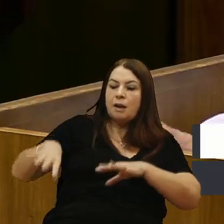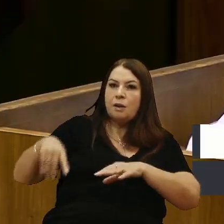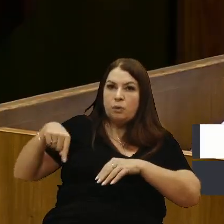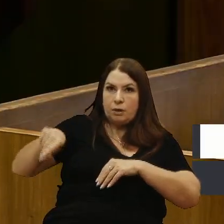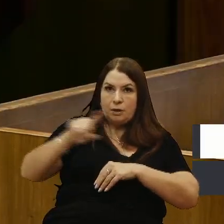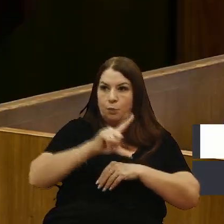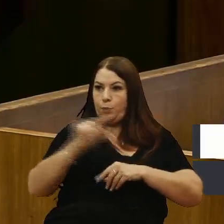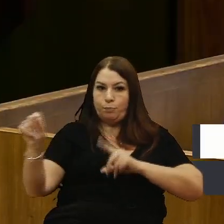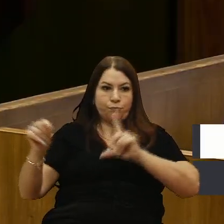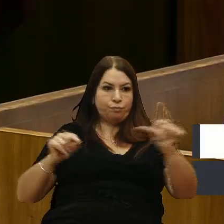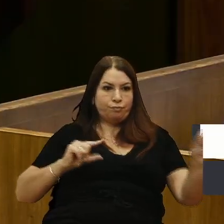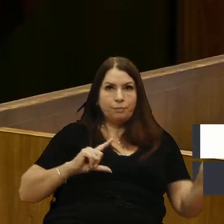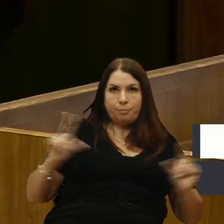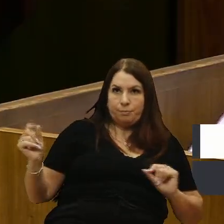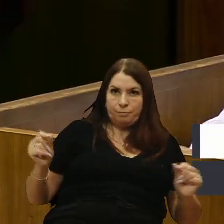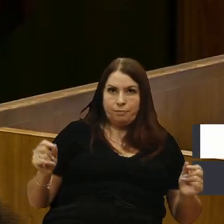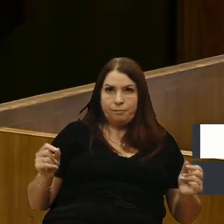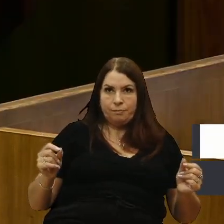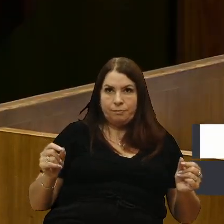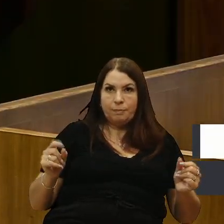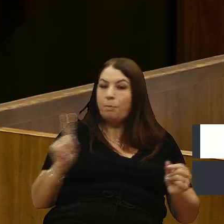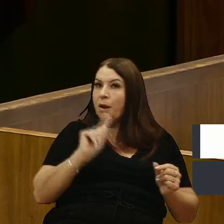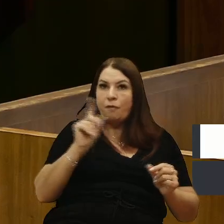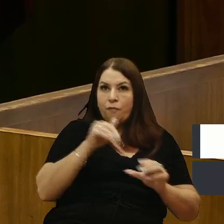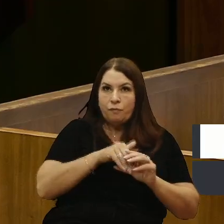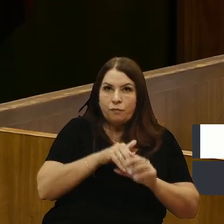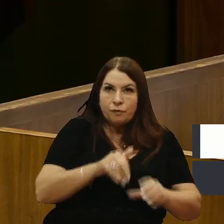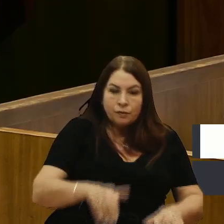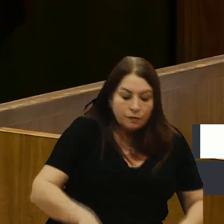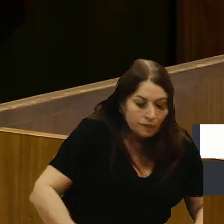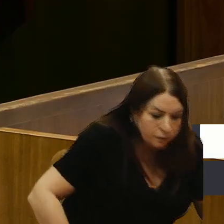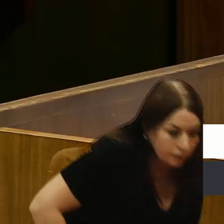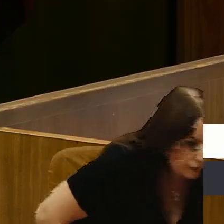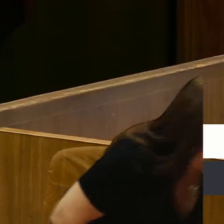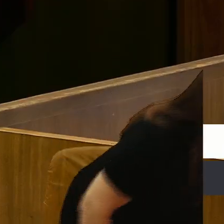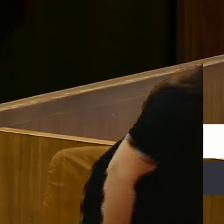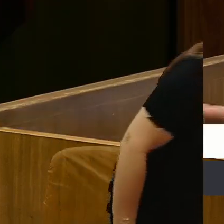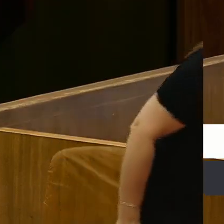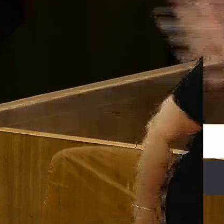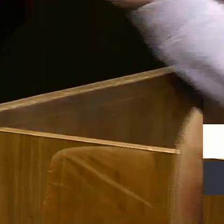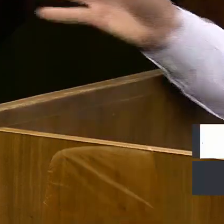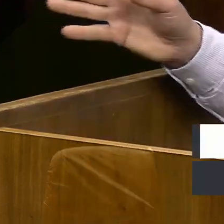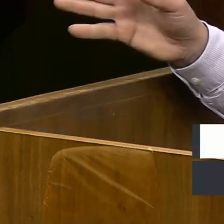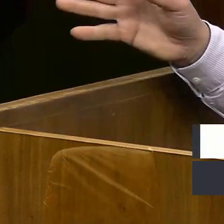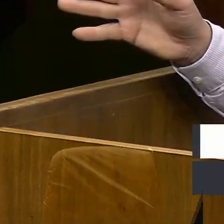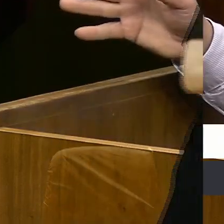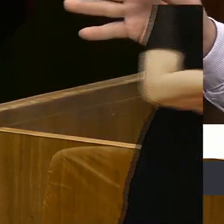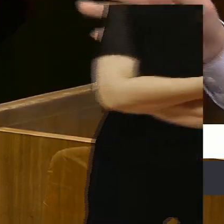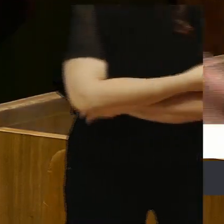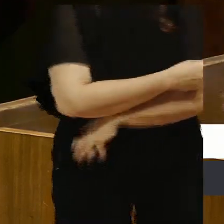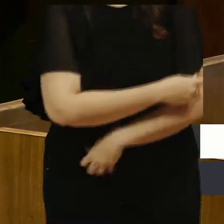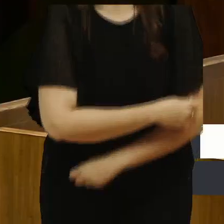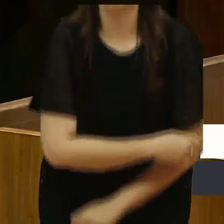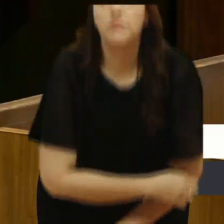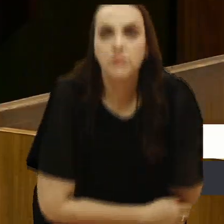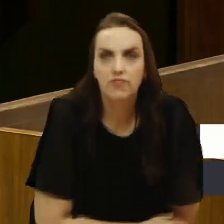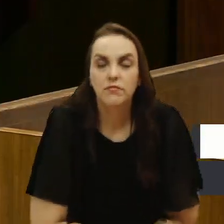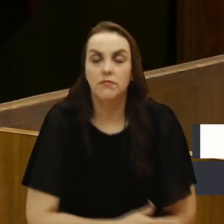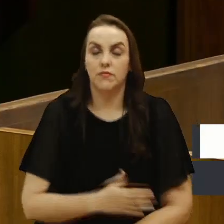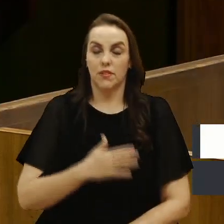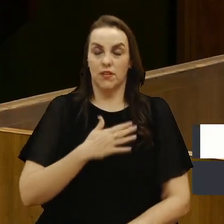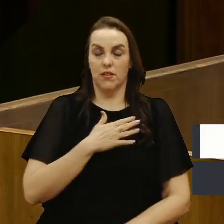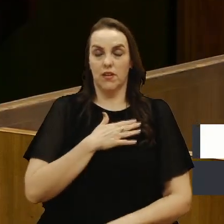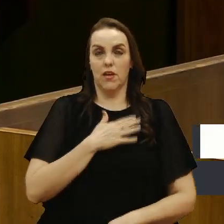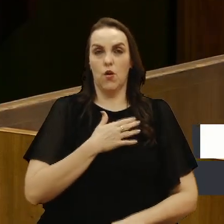casa, o plenário, para não votar. Então, se eu fui covarde porque saí num momento que não